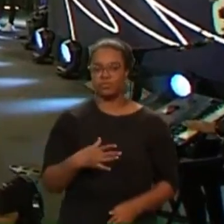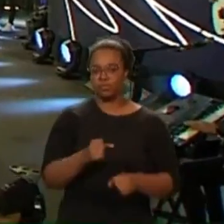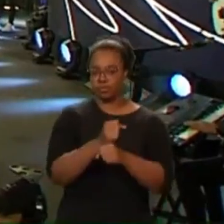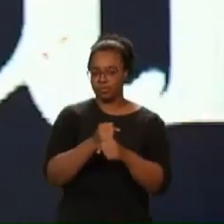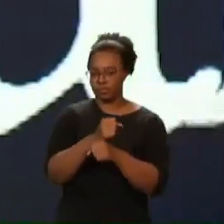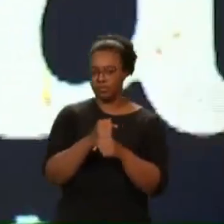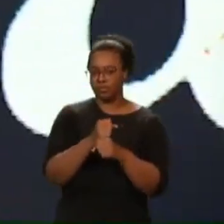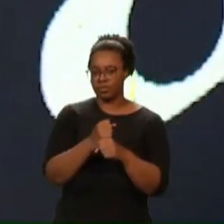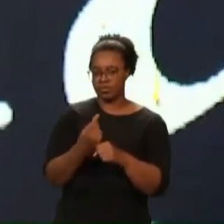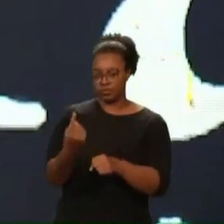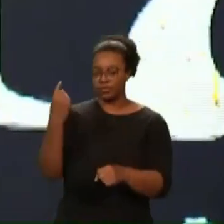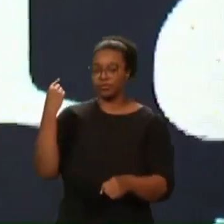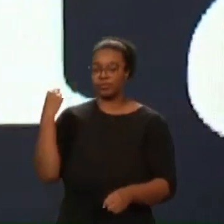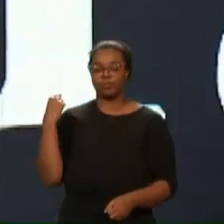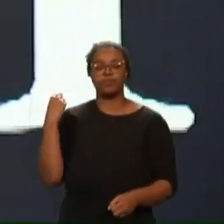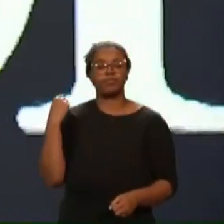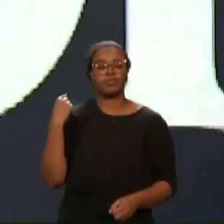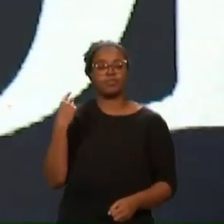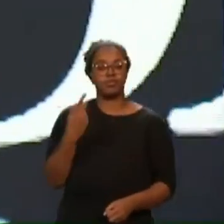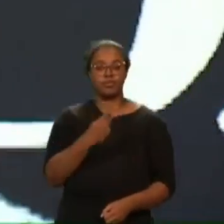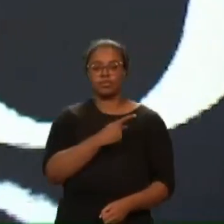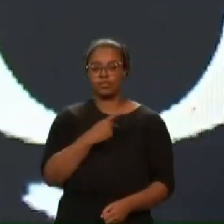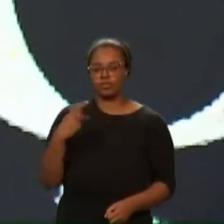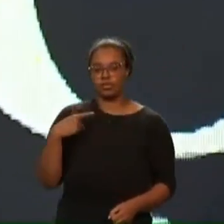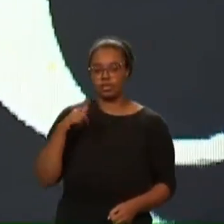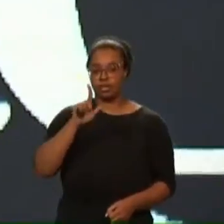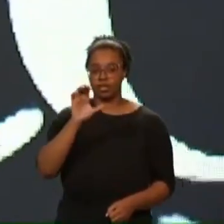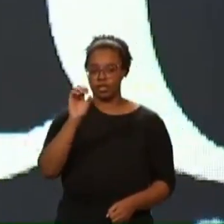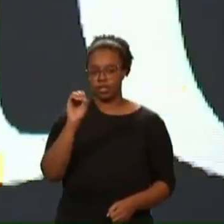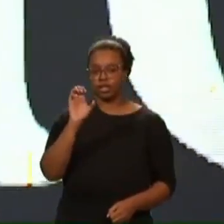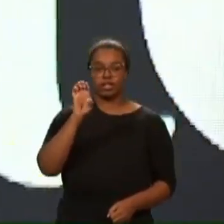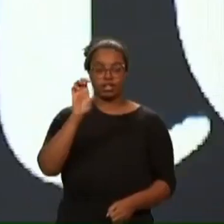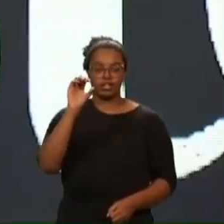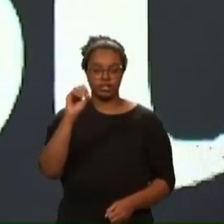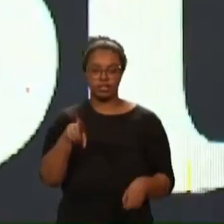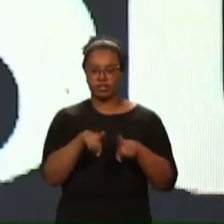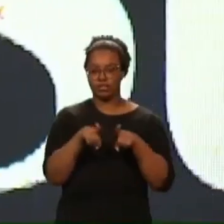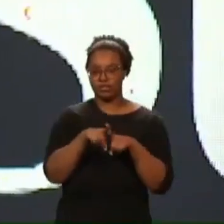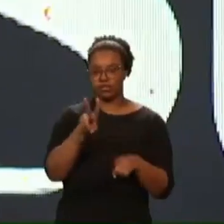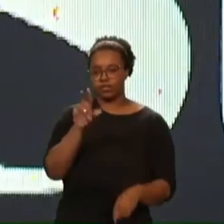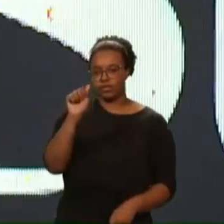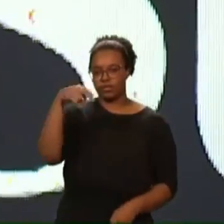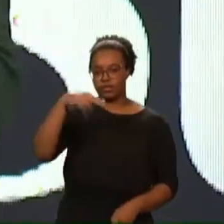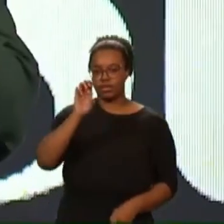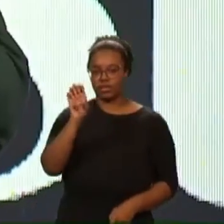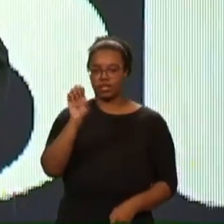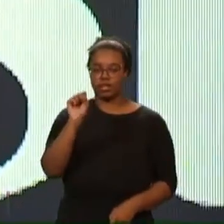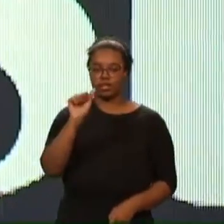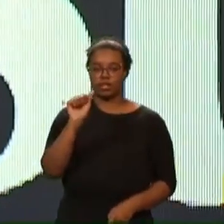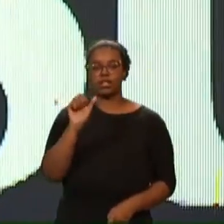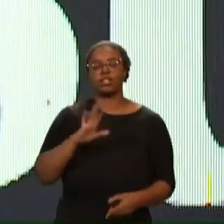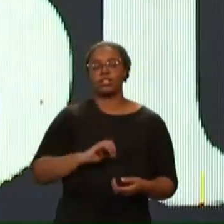Deus os nossos pastores Léo capim Vanessa capim tiveram uma direção tão